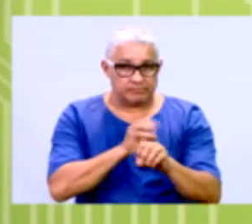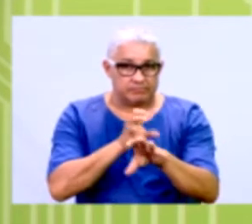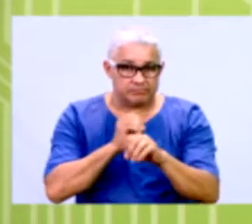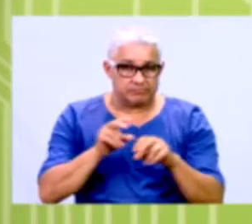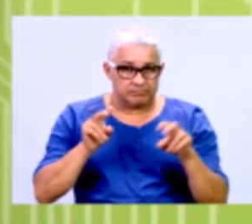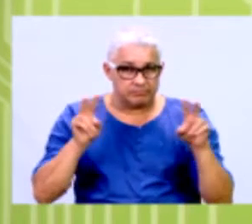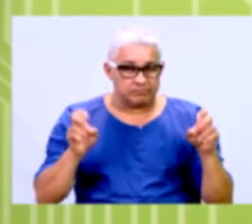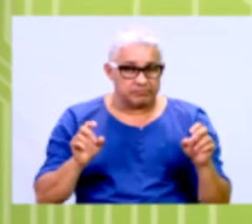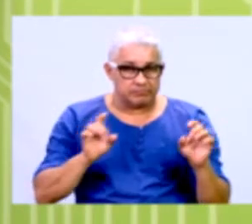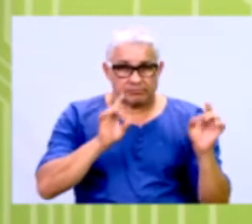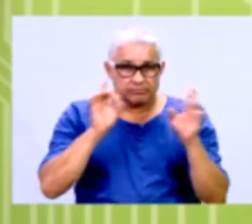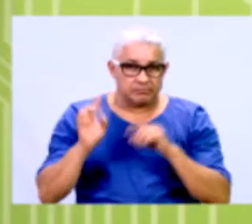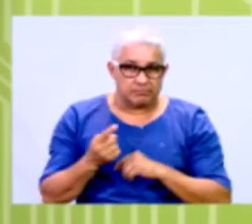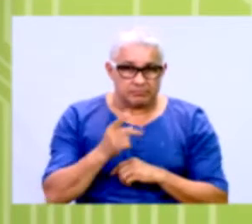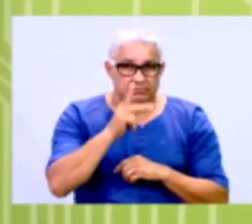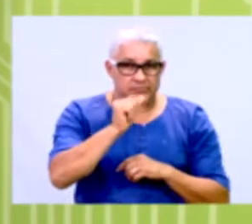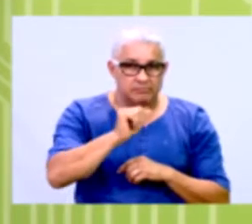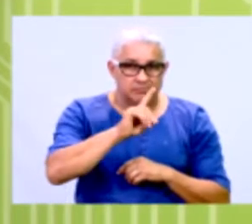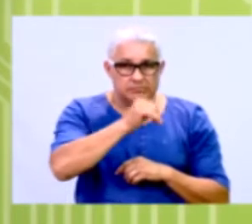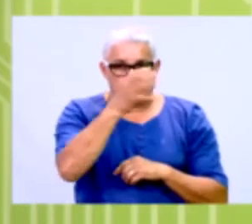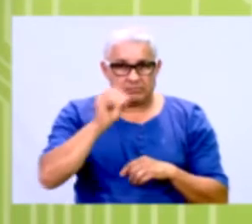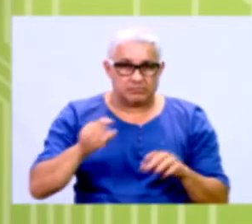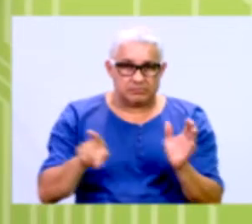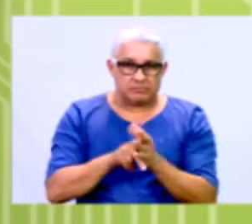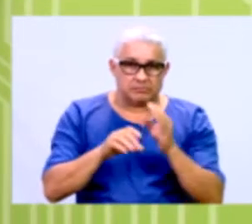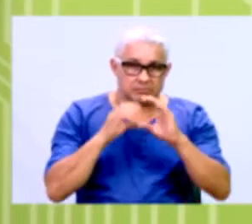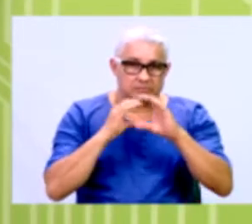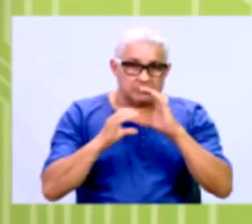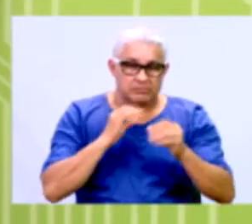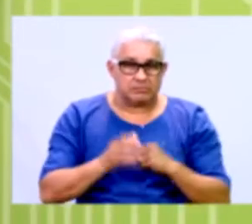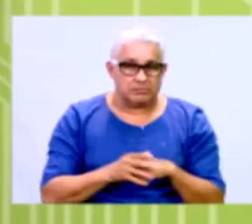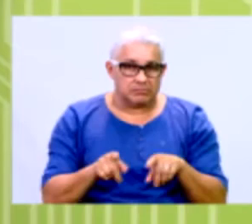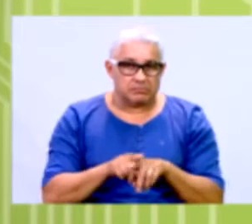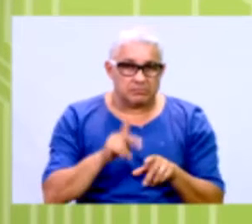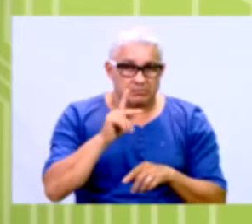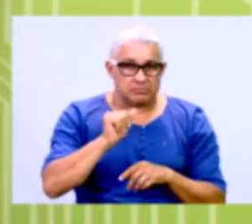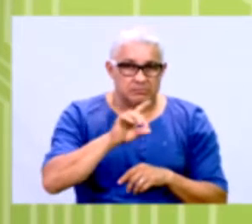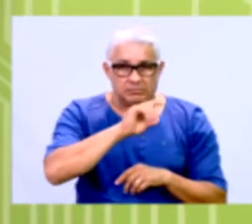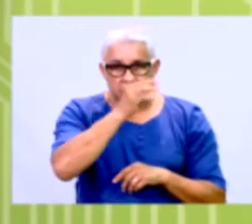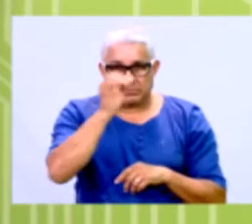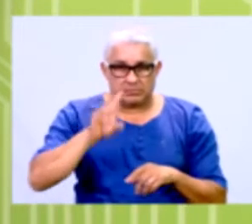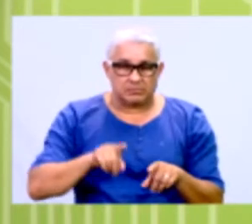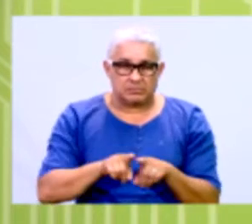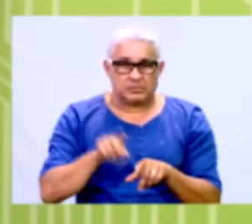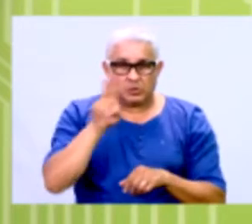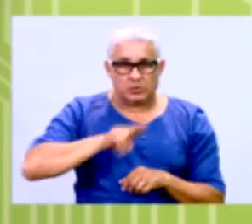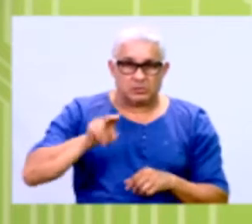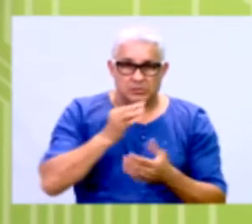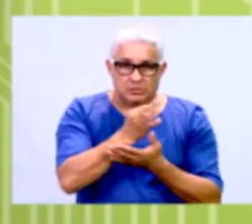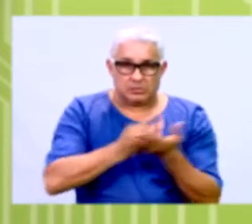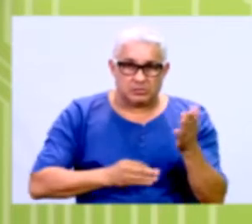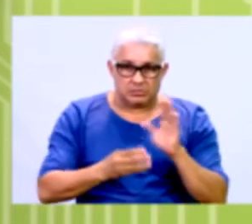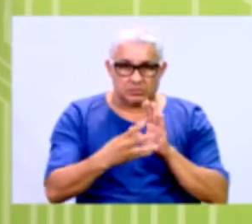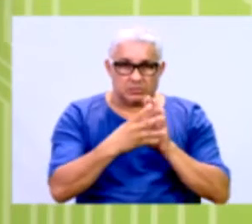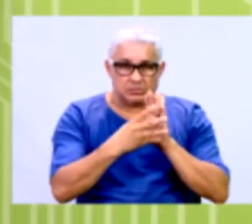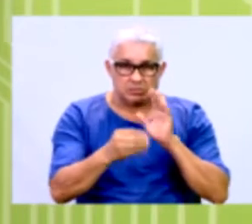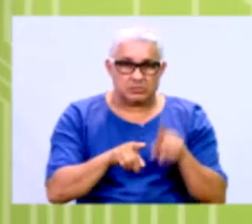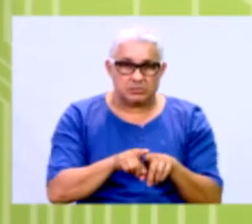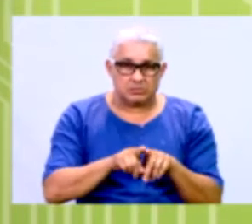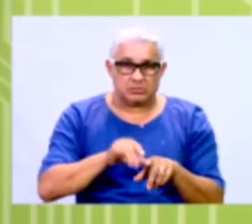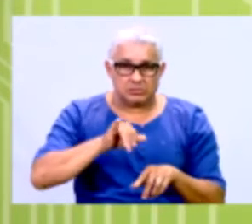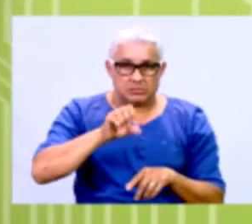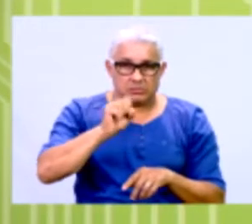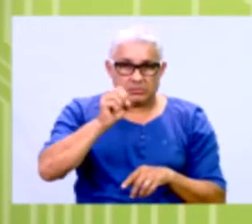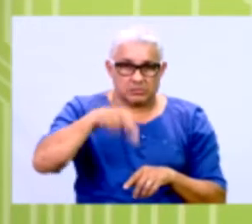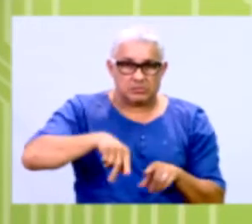falando sobre padrões de comunicação, falamos sobre esse padrão utilizando um modelo de texto, né? Falamos sobre